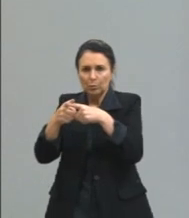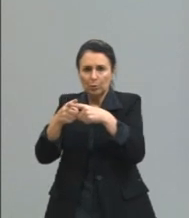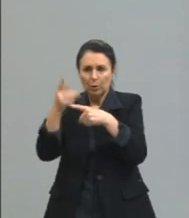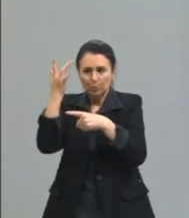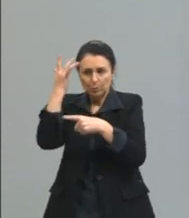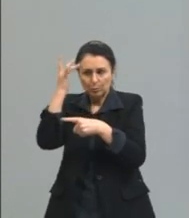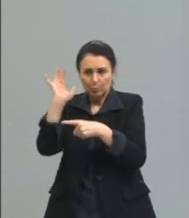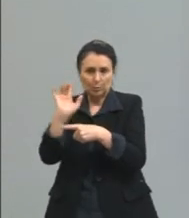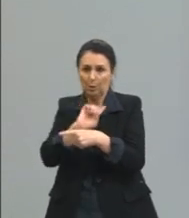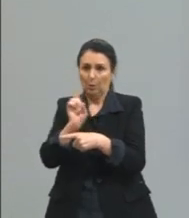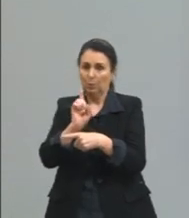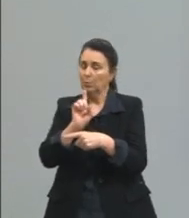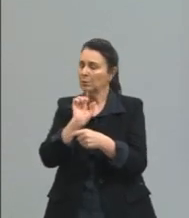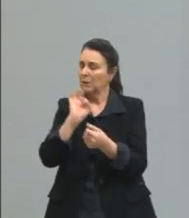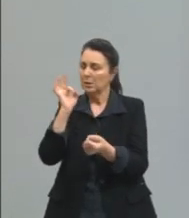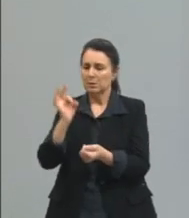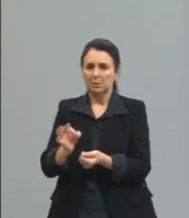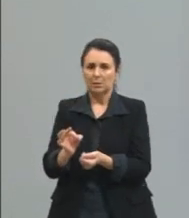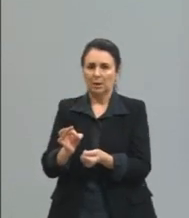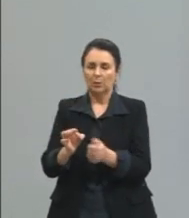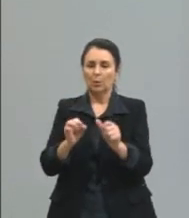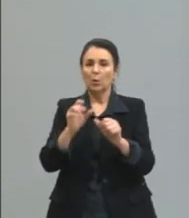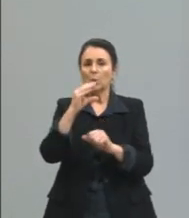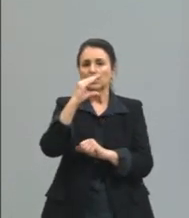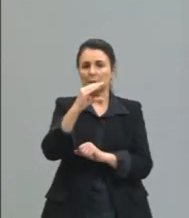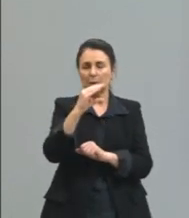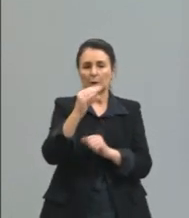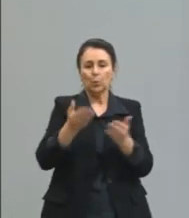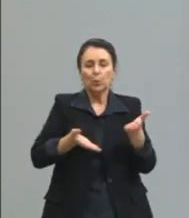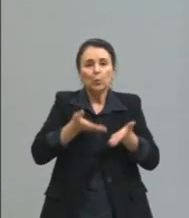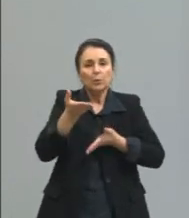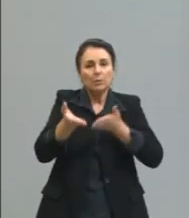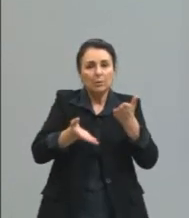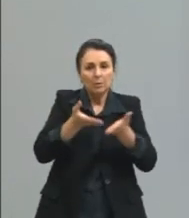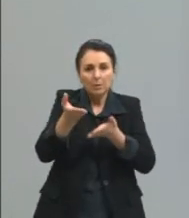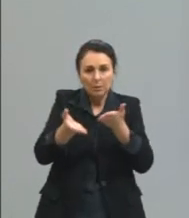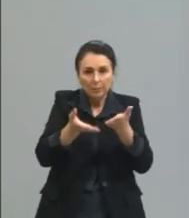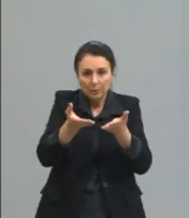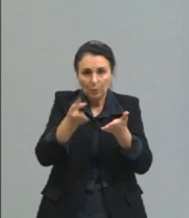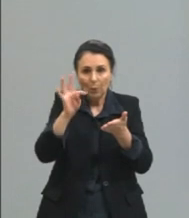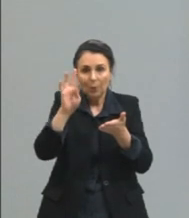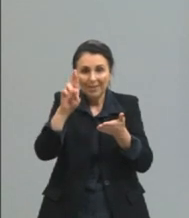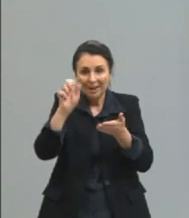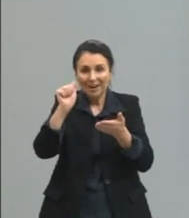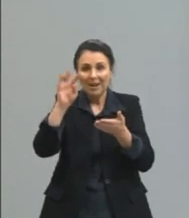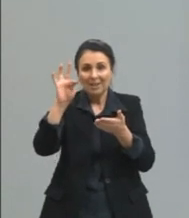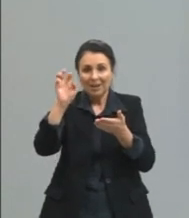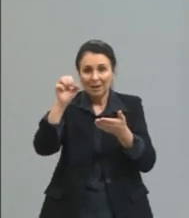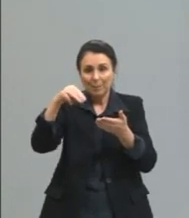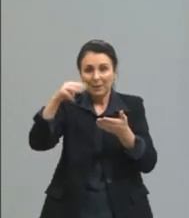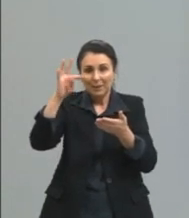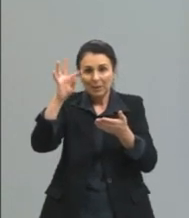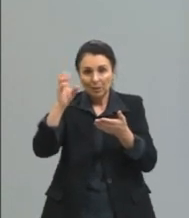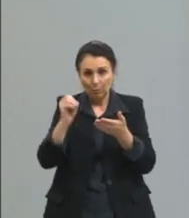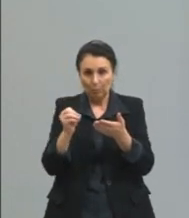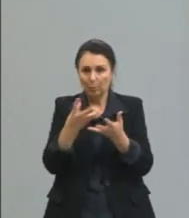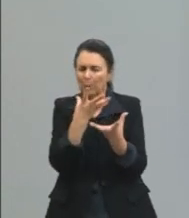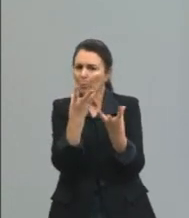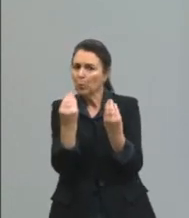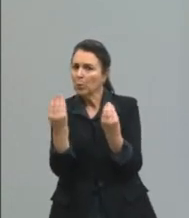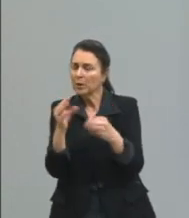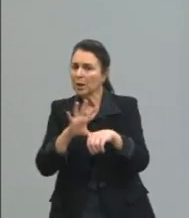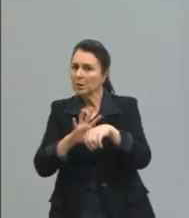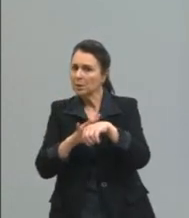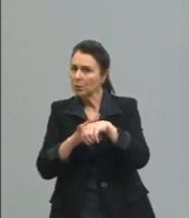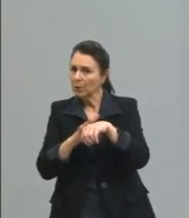os considera B. C. O tratamento, ó, tratamento para muitas enfermidades que acometem